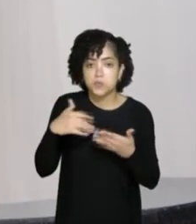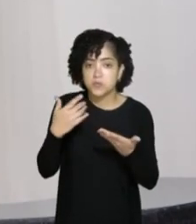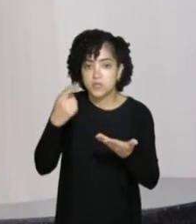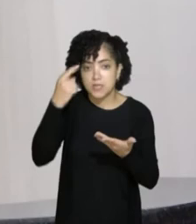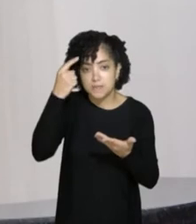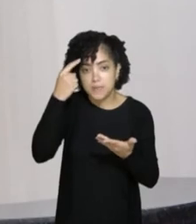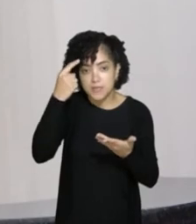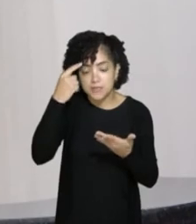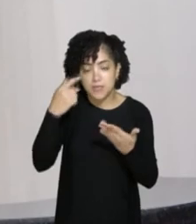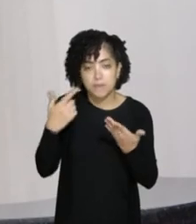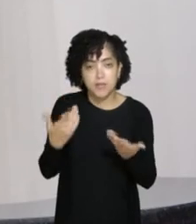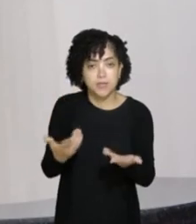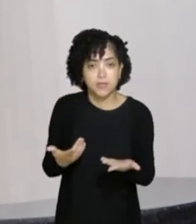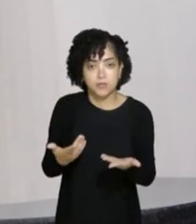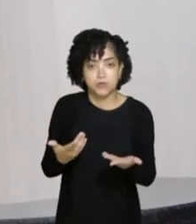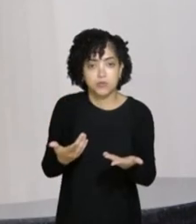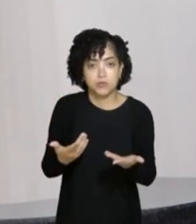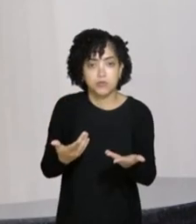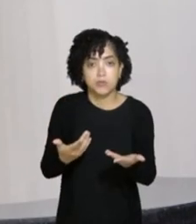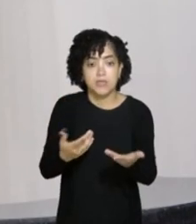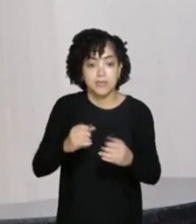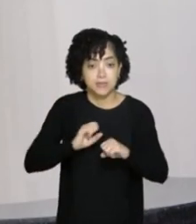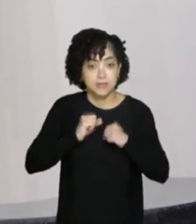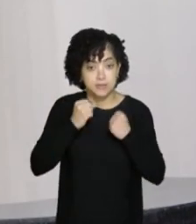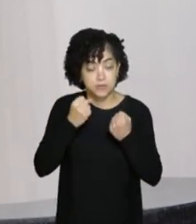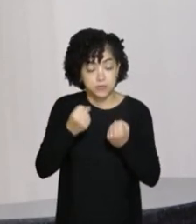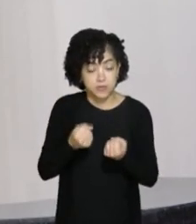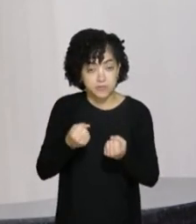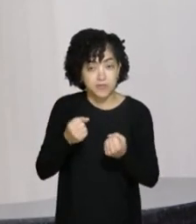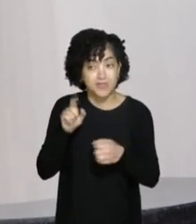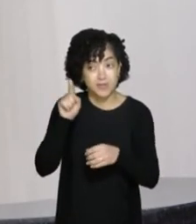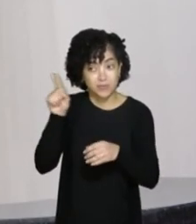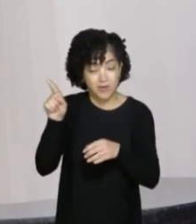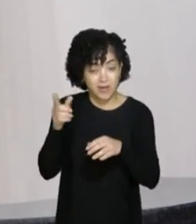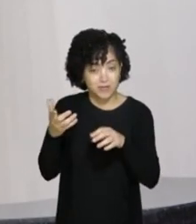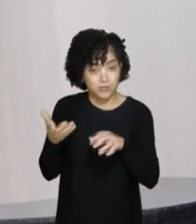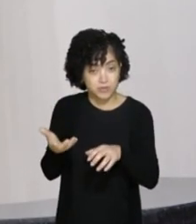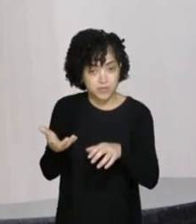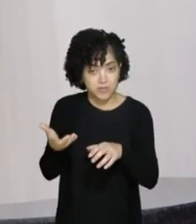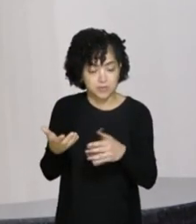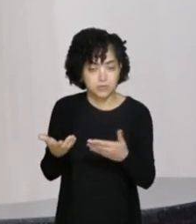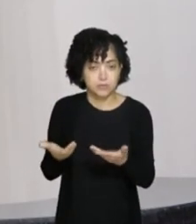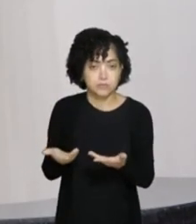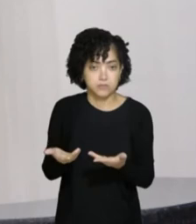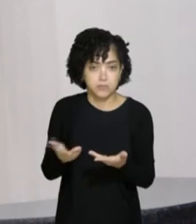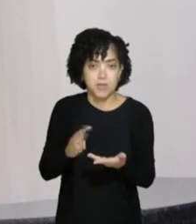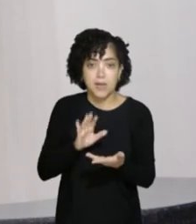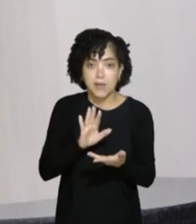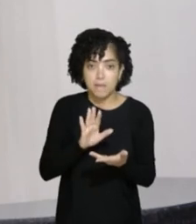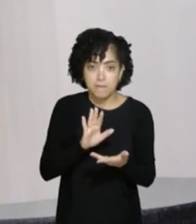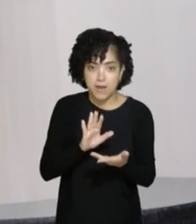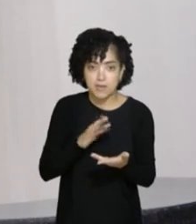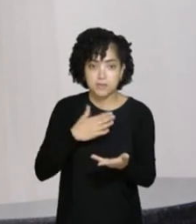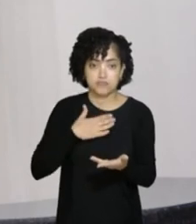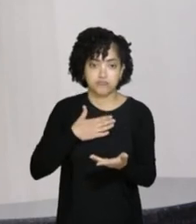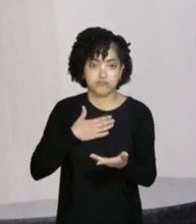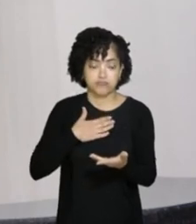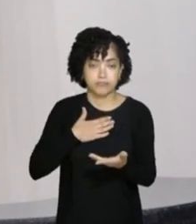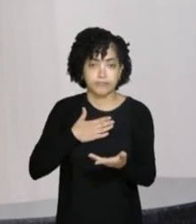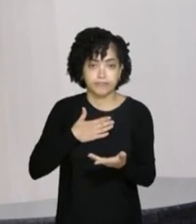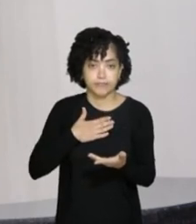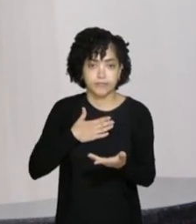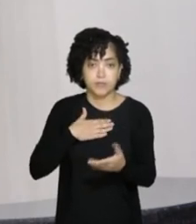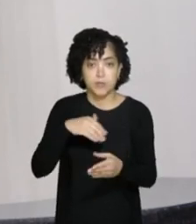insanidade que está sendo defendida hoje no Senado, mas eu quero aqui deixar o meu manifesto